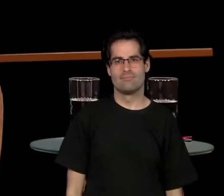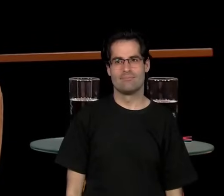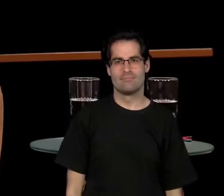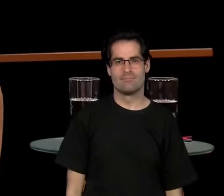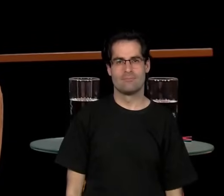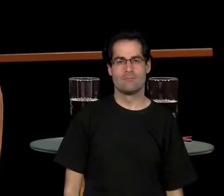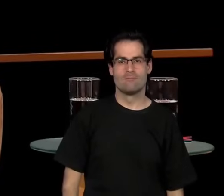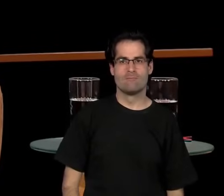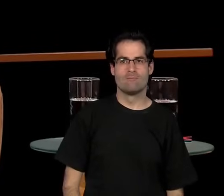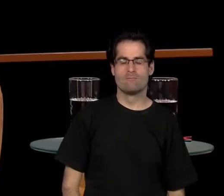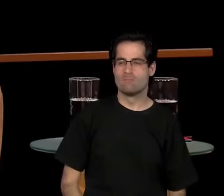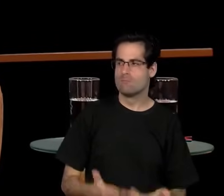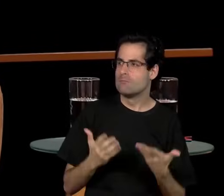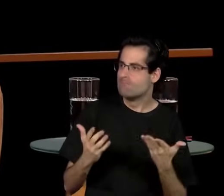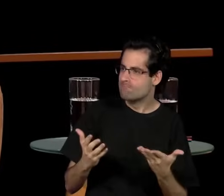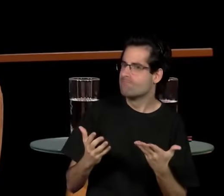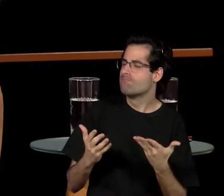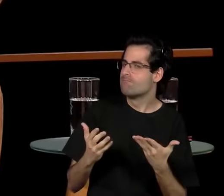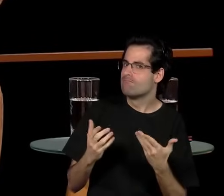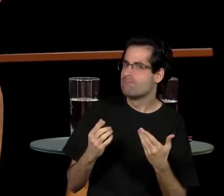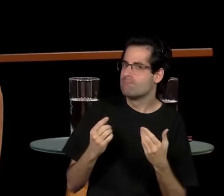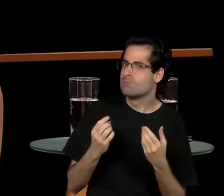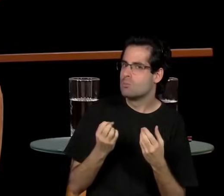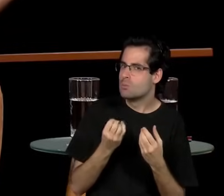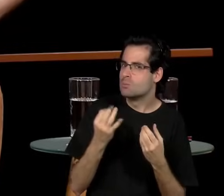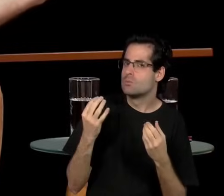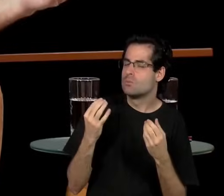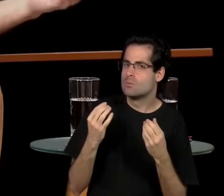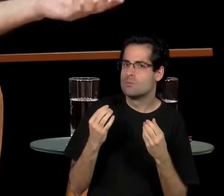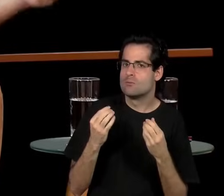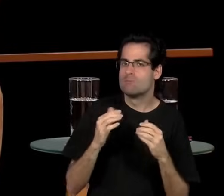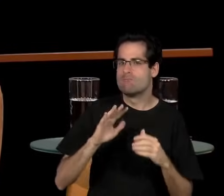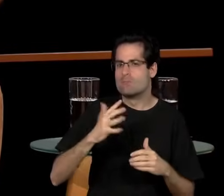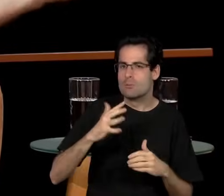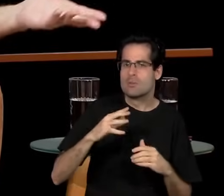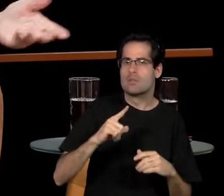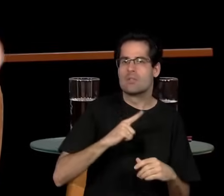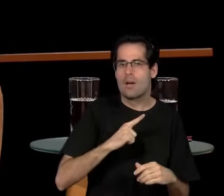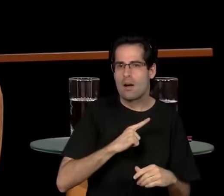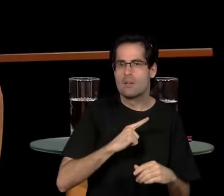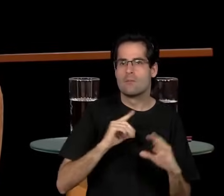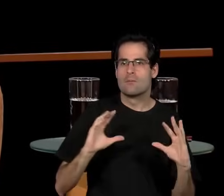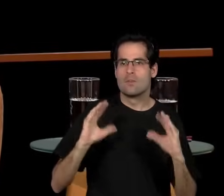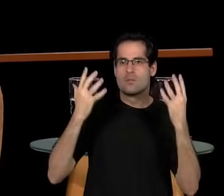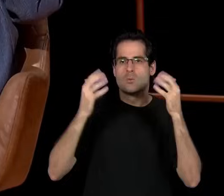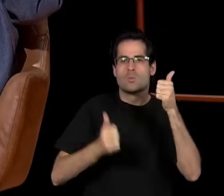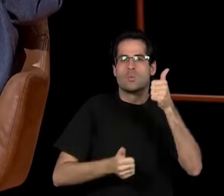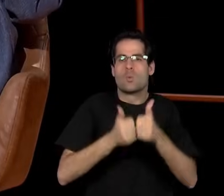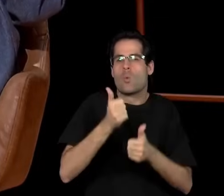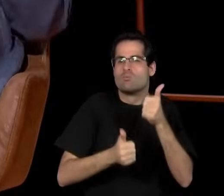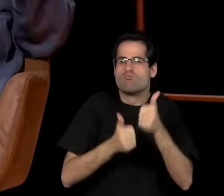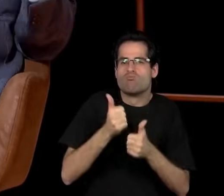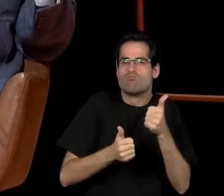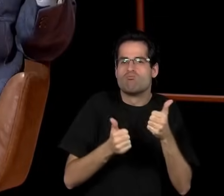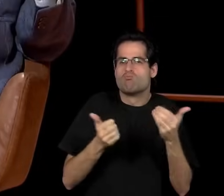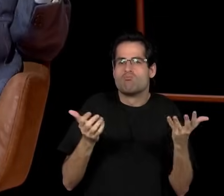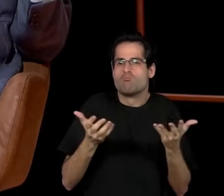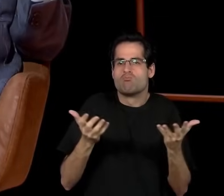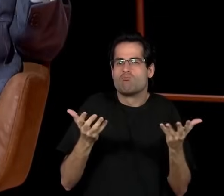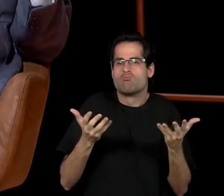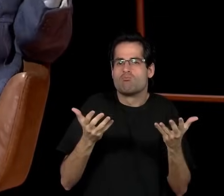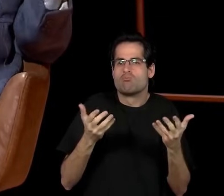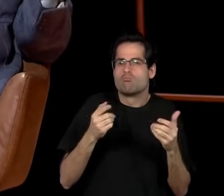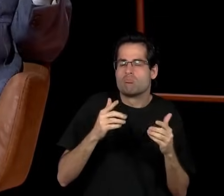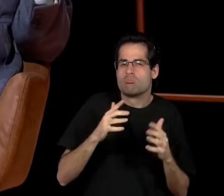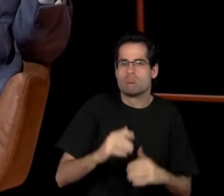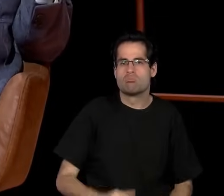Quantas pessoas, mais ou menos, você envolve na hora de um evento desse, num estádio de futebol? Bom, nós